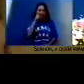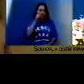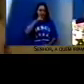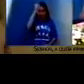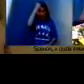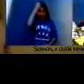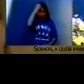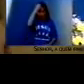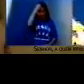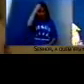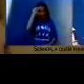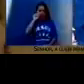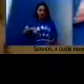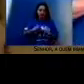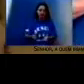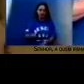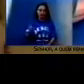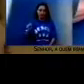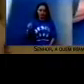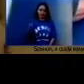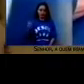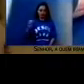Meus irmãos e minhas irmãs,